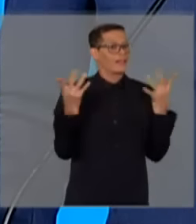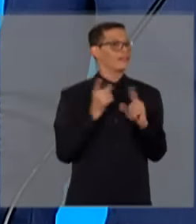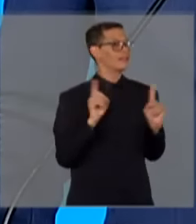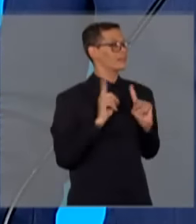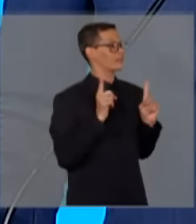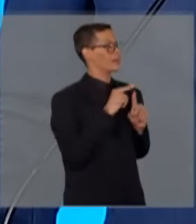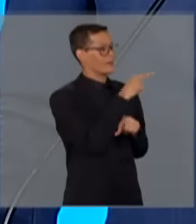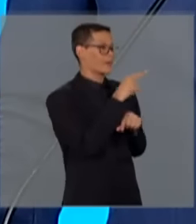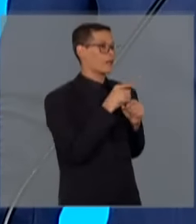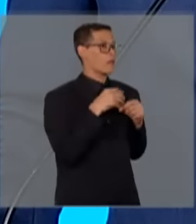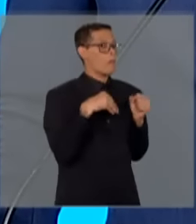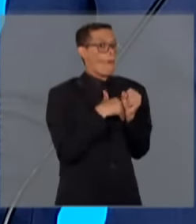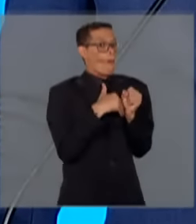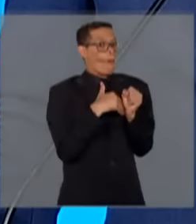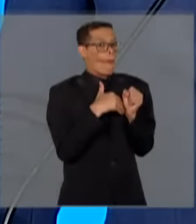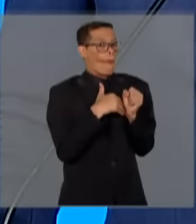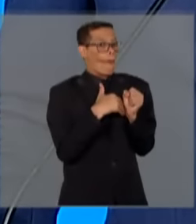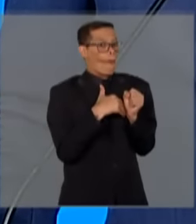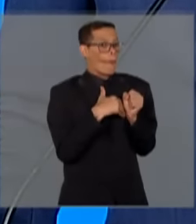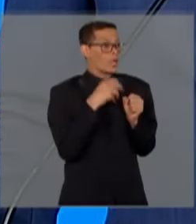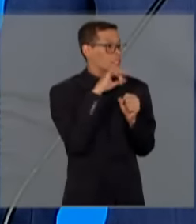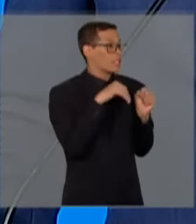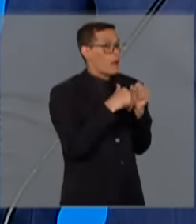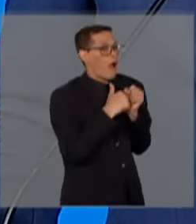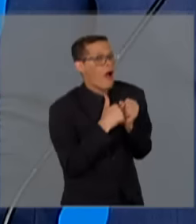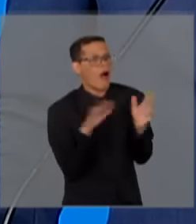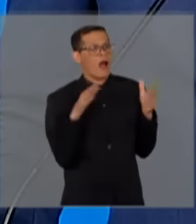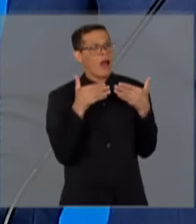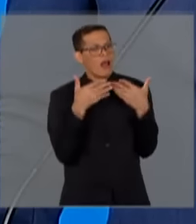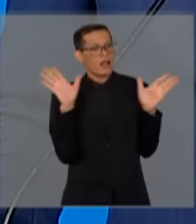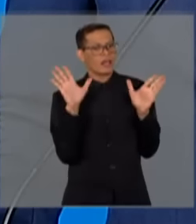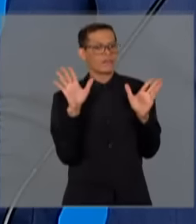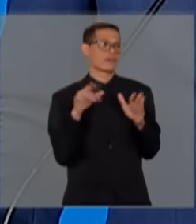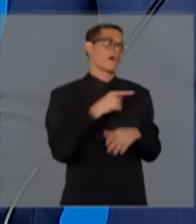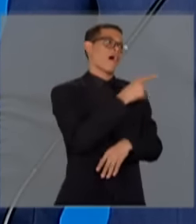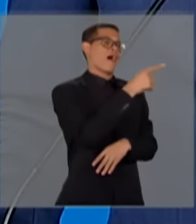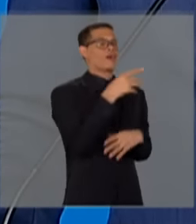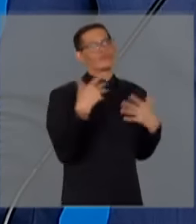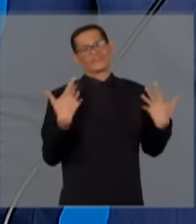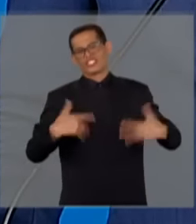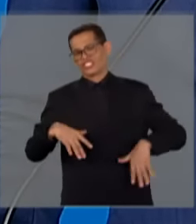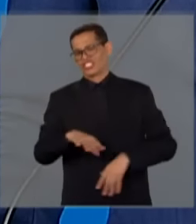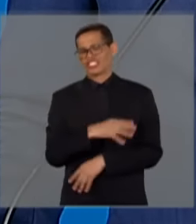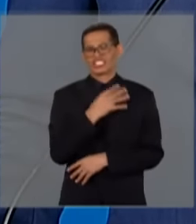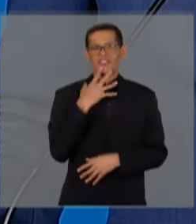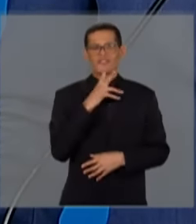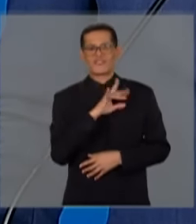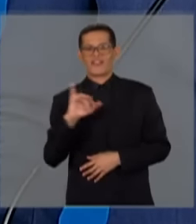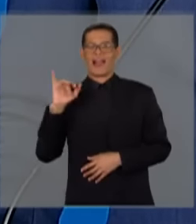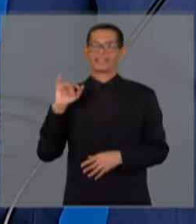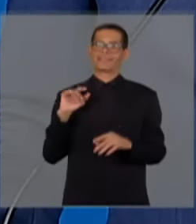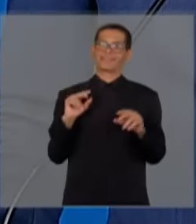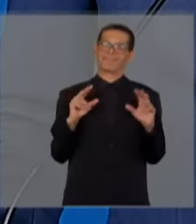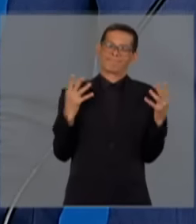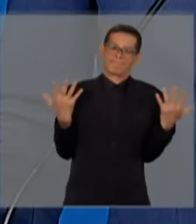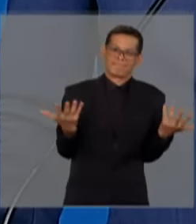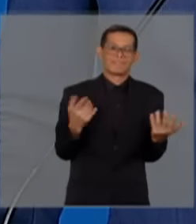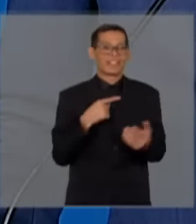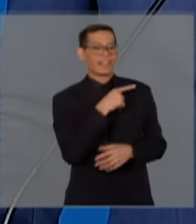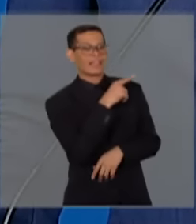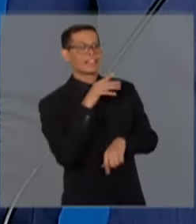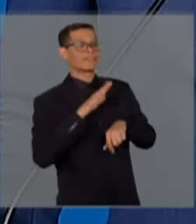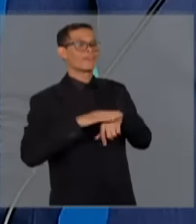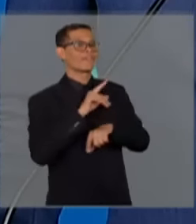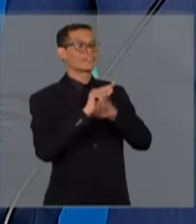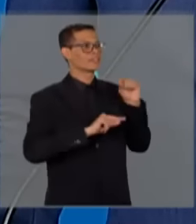porque ele deve porque se abrir rapaz eu não sei o que vai acontecer não é se eu falar o que vai acontecer ele vai ter que